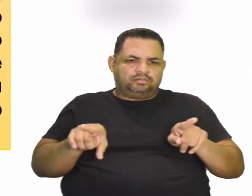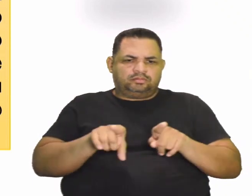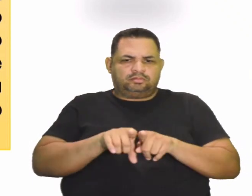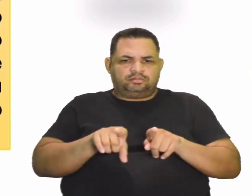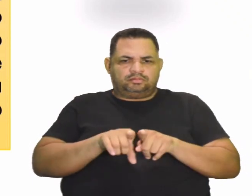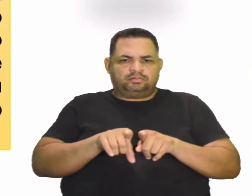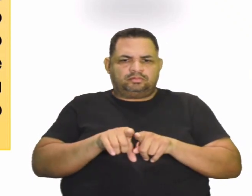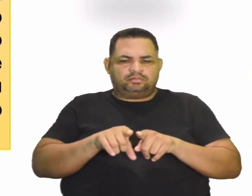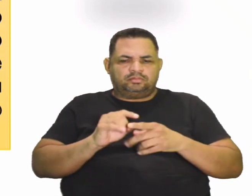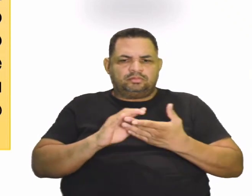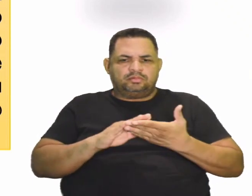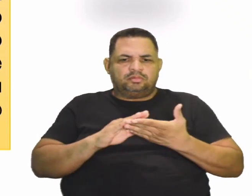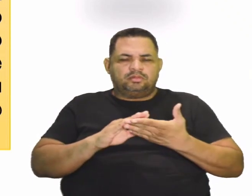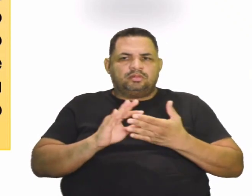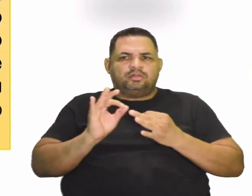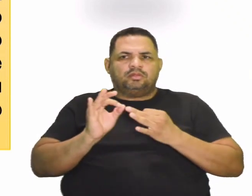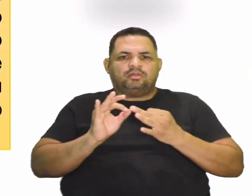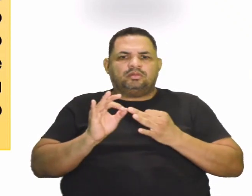dando ênfase